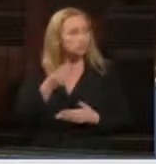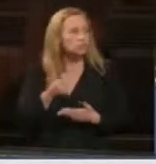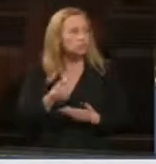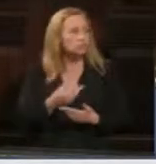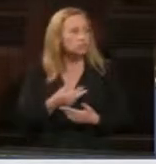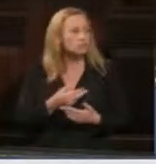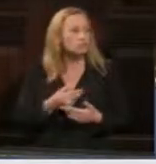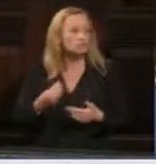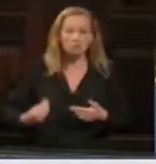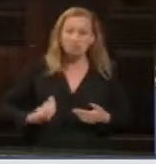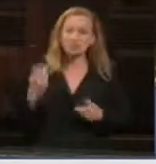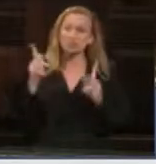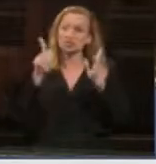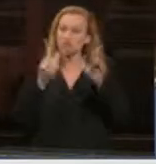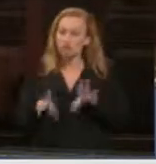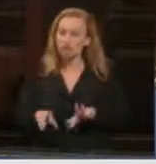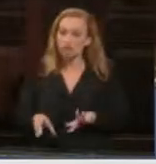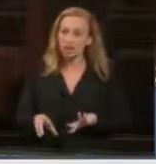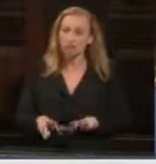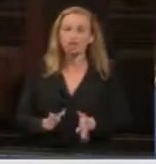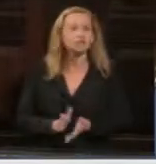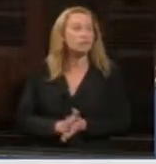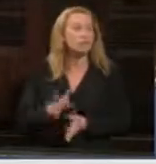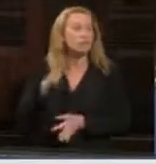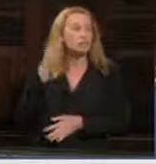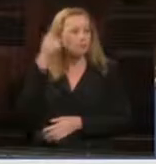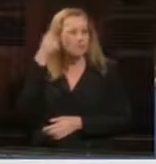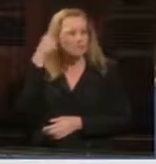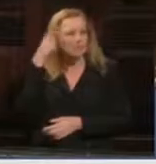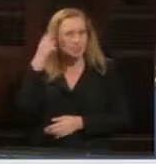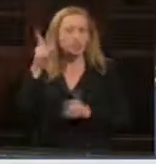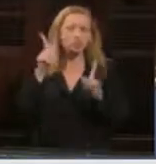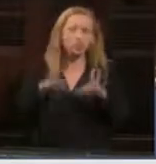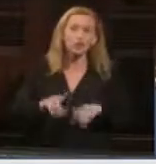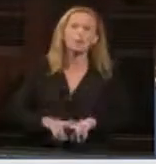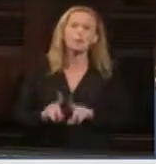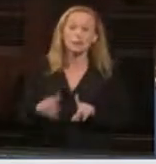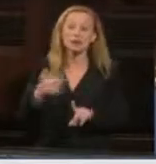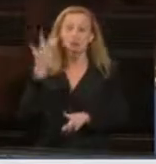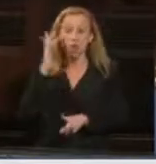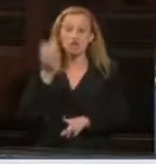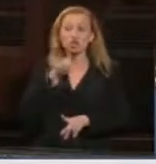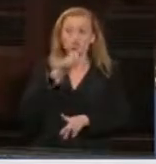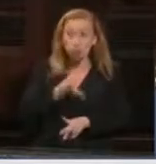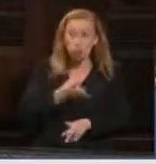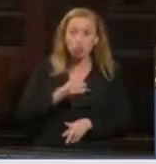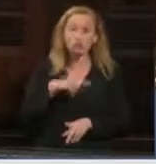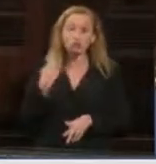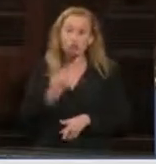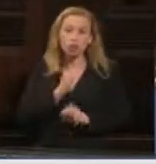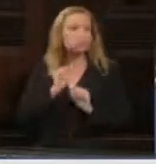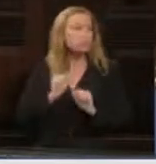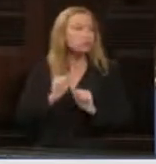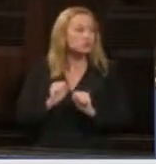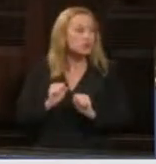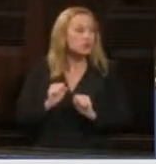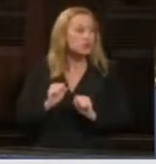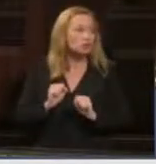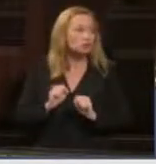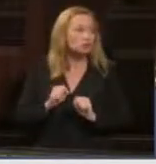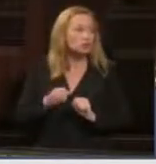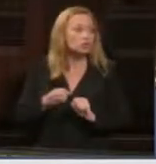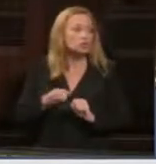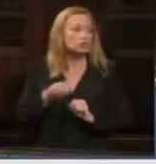diferente em posições políticas e pensamentos diferentes mas eu acho que isso é positivo que a gente pode dar também um